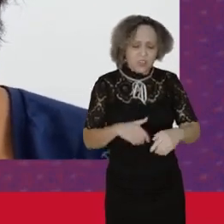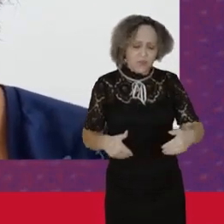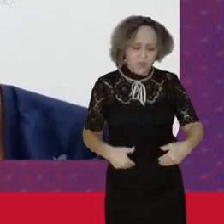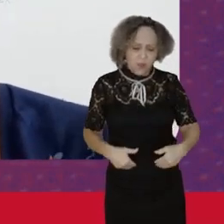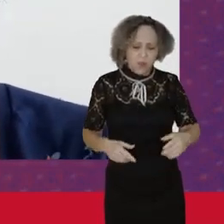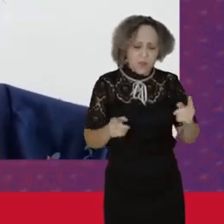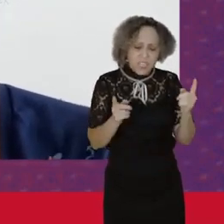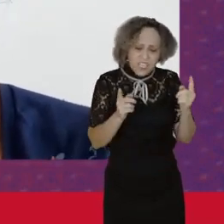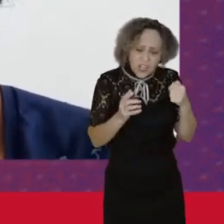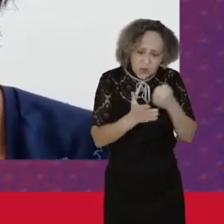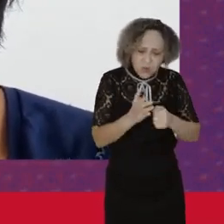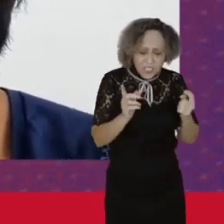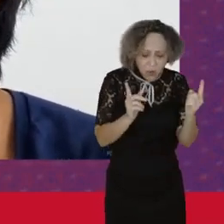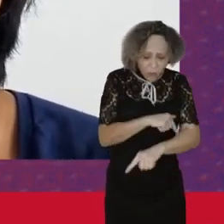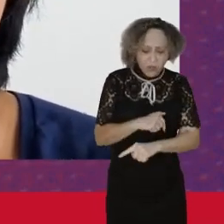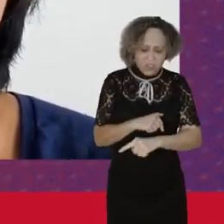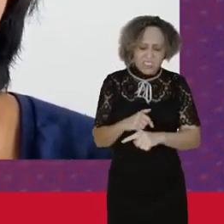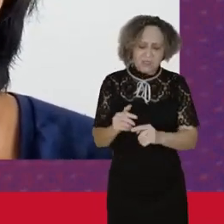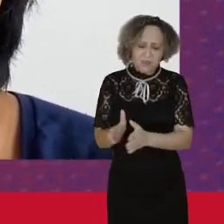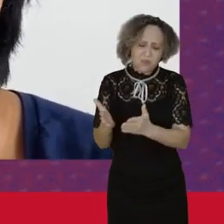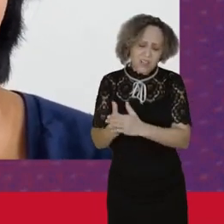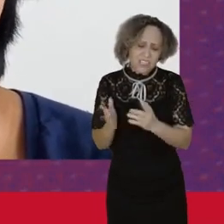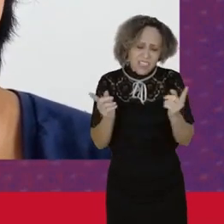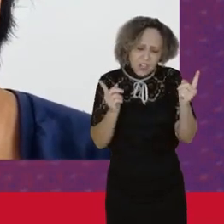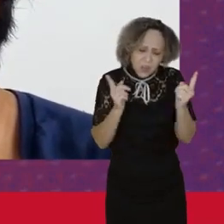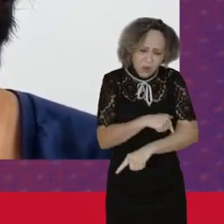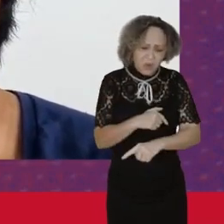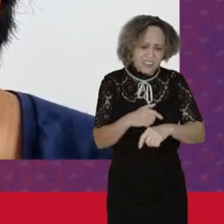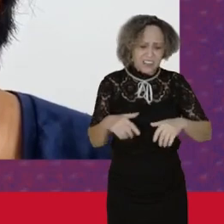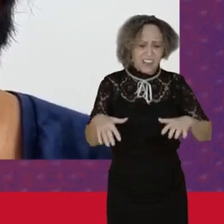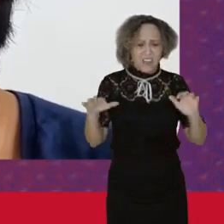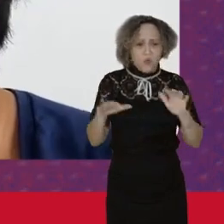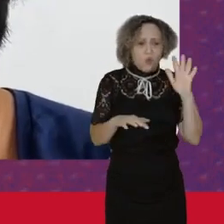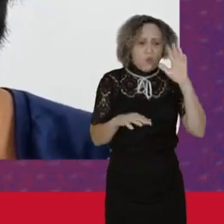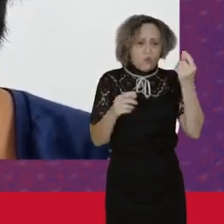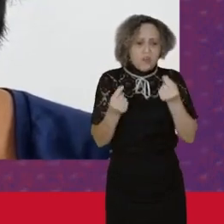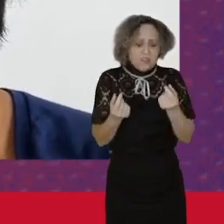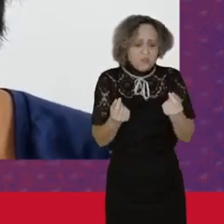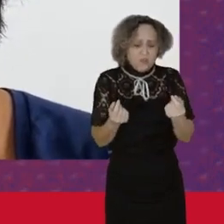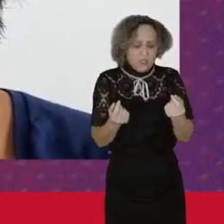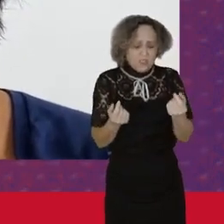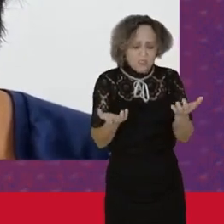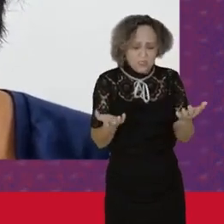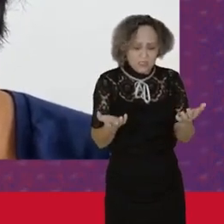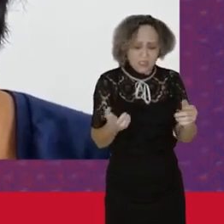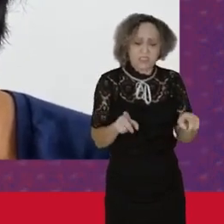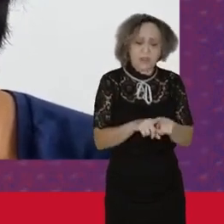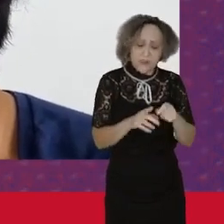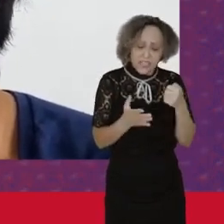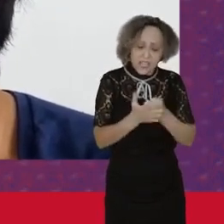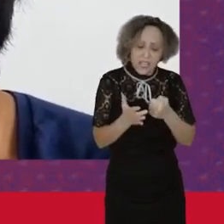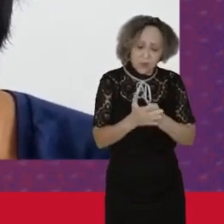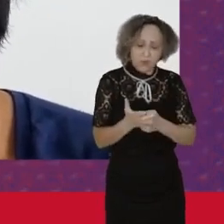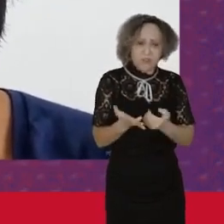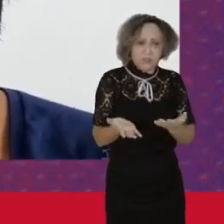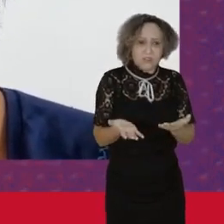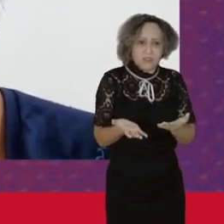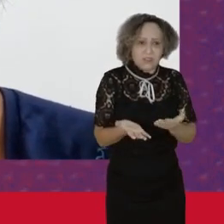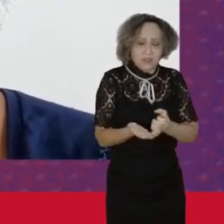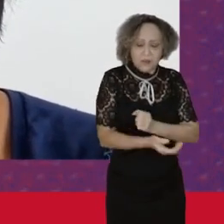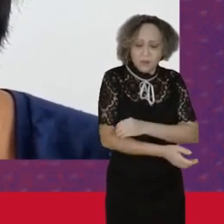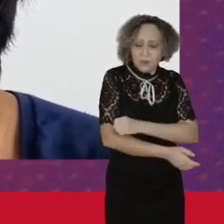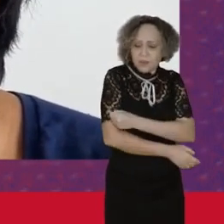pobreza, contra a carestia, contra o analfabetismo, da luta pela terra. Eu gostaria também de lembrar aqui